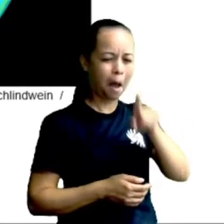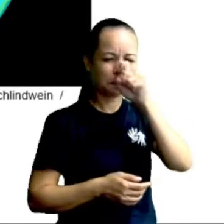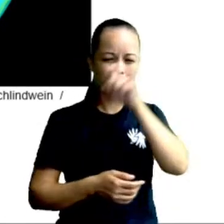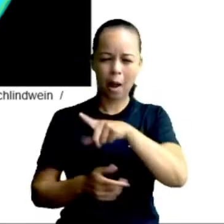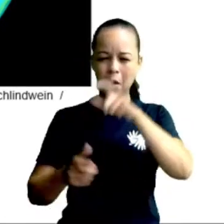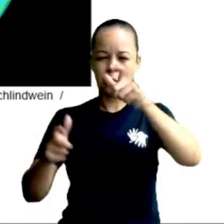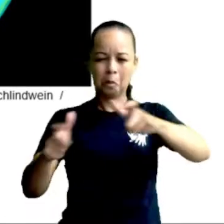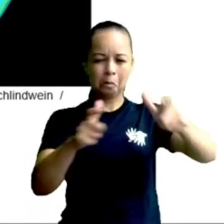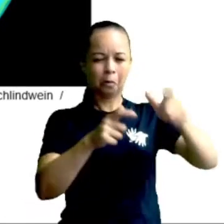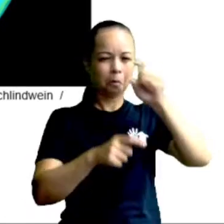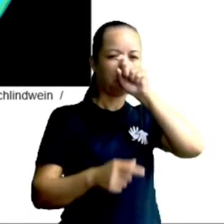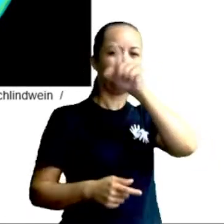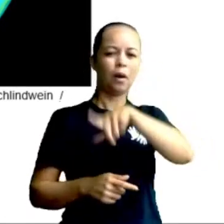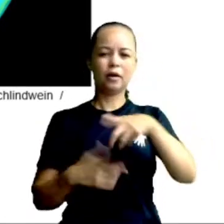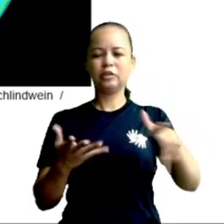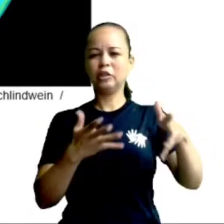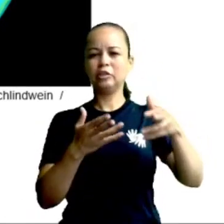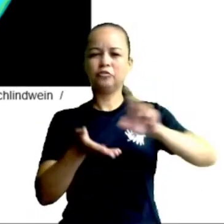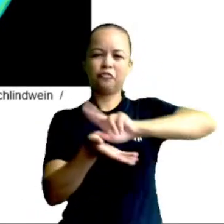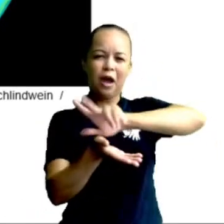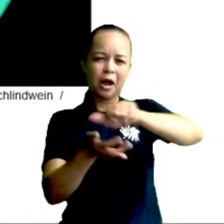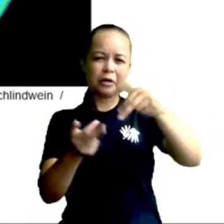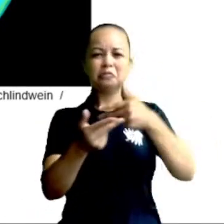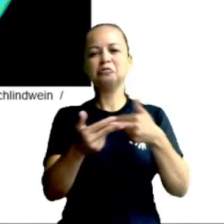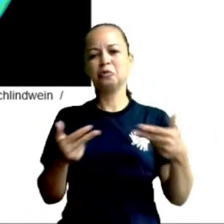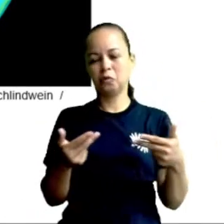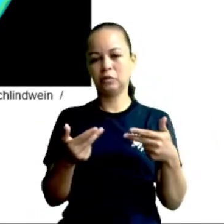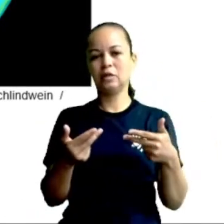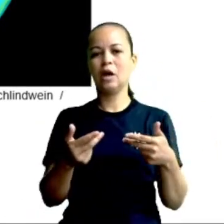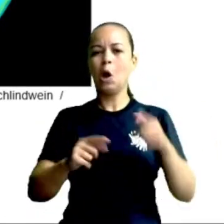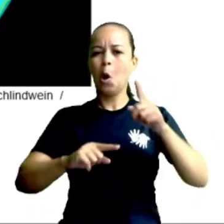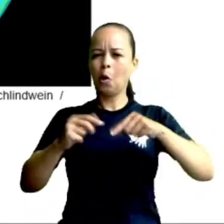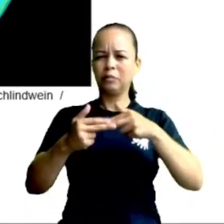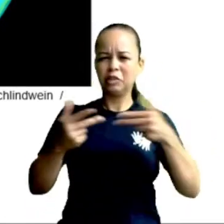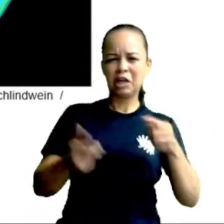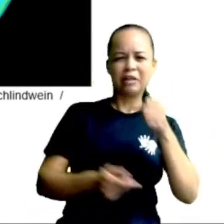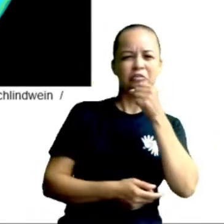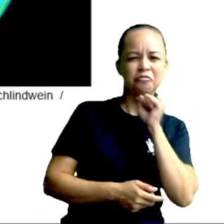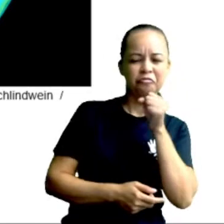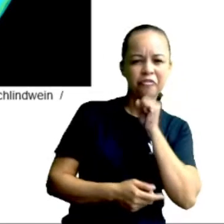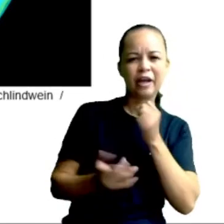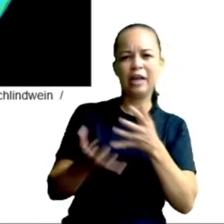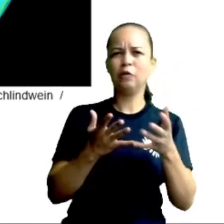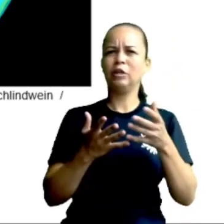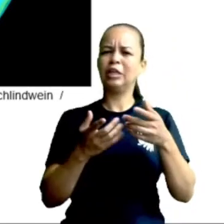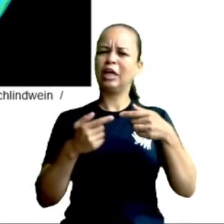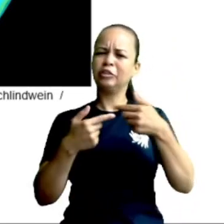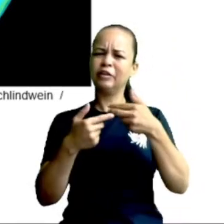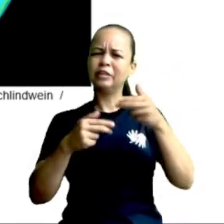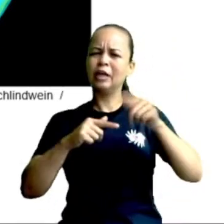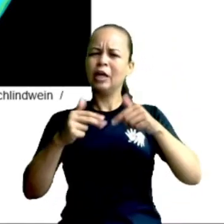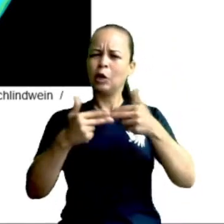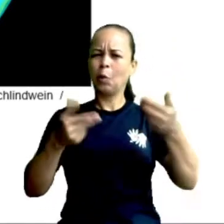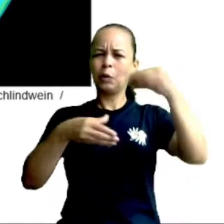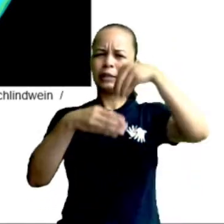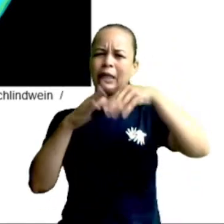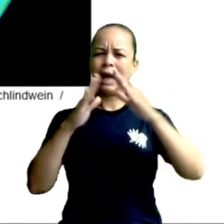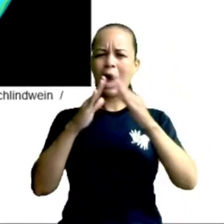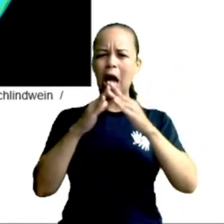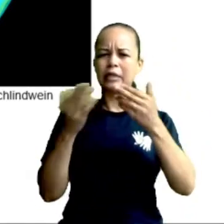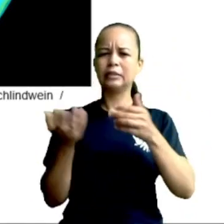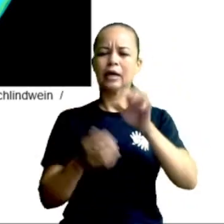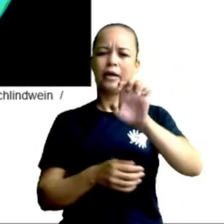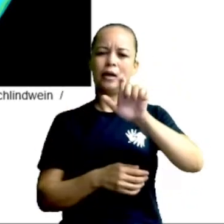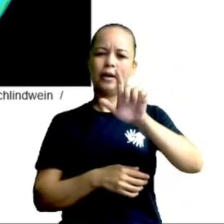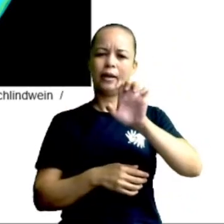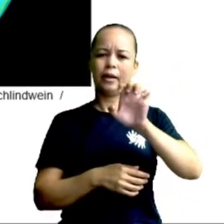lixos, dejetos, né, objetos velhos, às vezes até eletrodoméstico. Eu me lembro que uma vez aqui, gente,